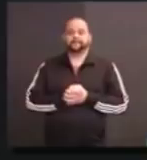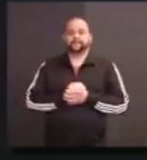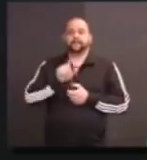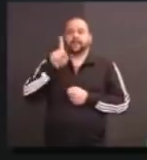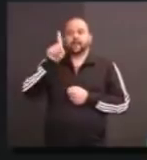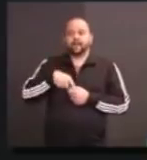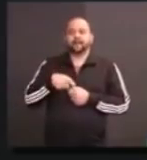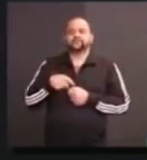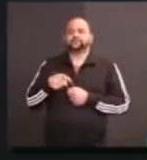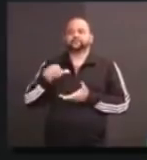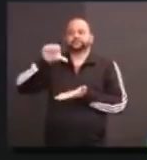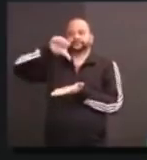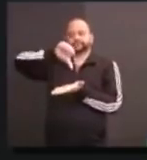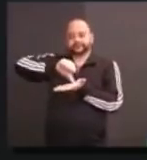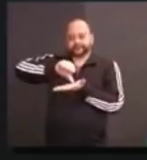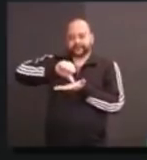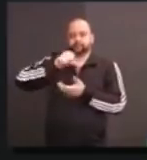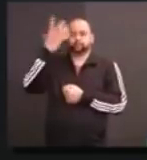espírita.